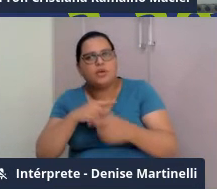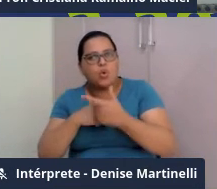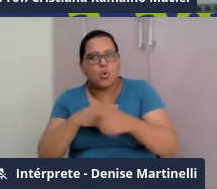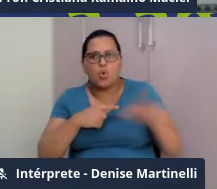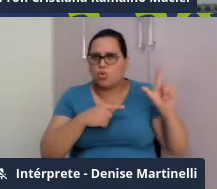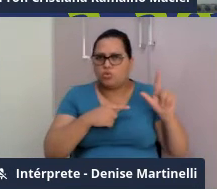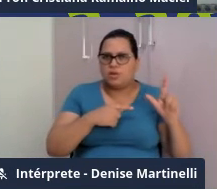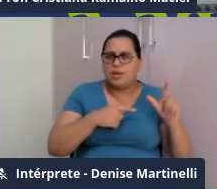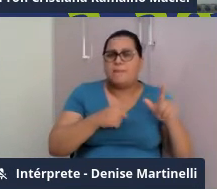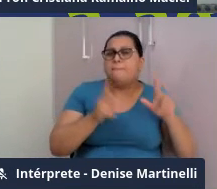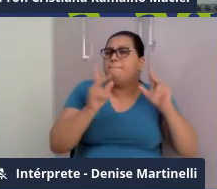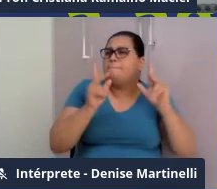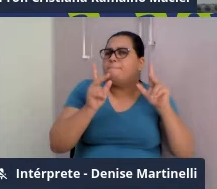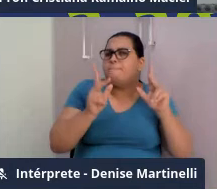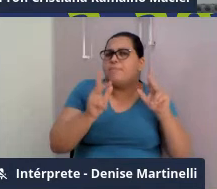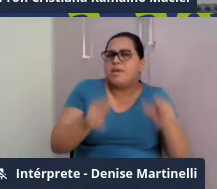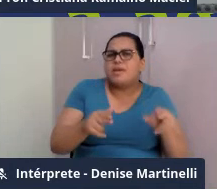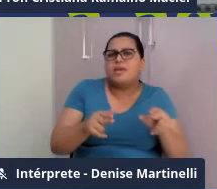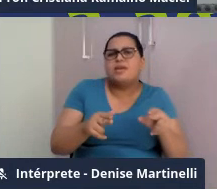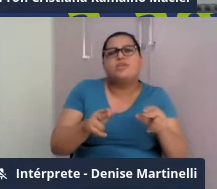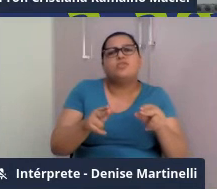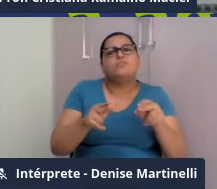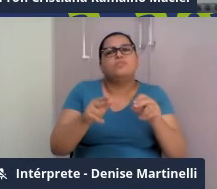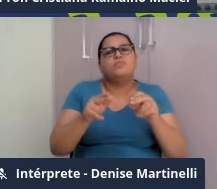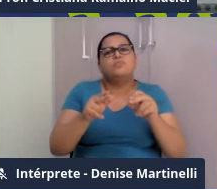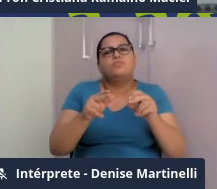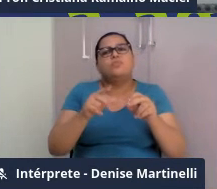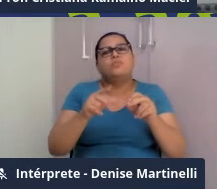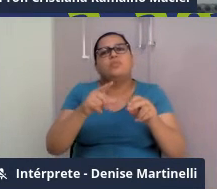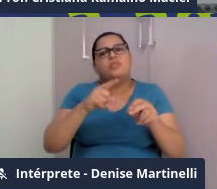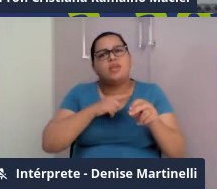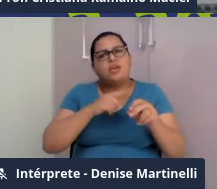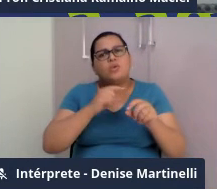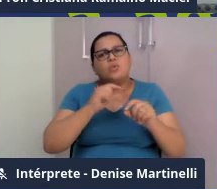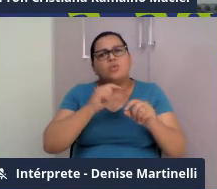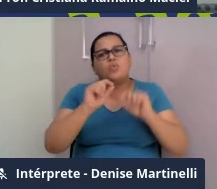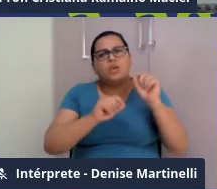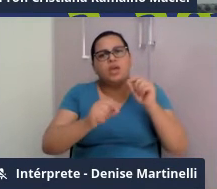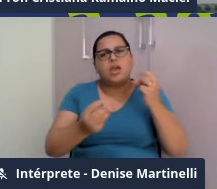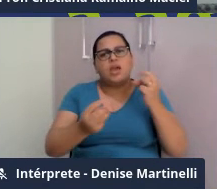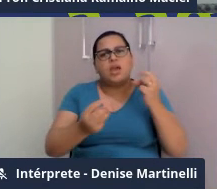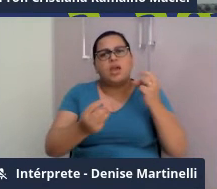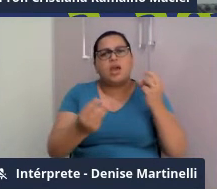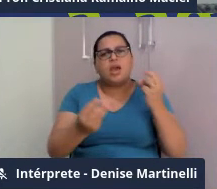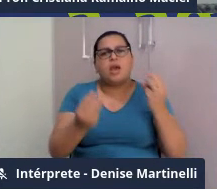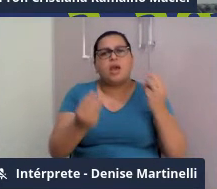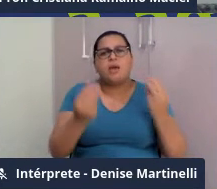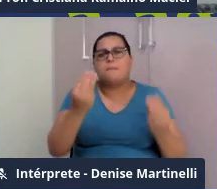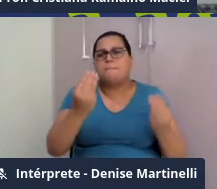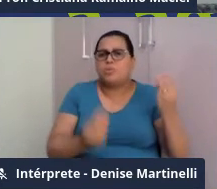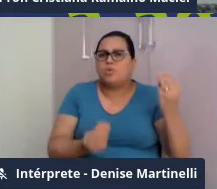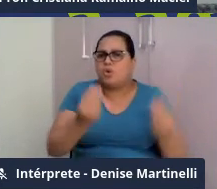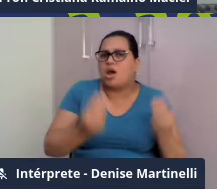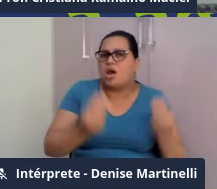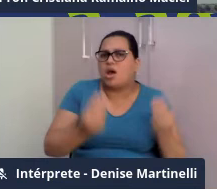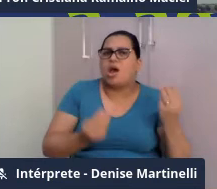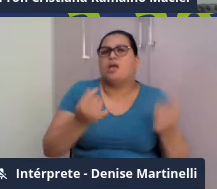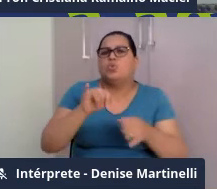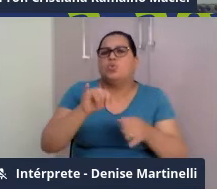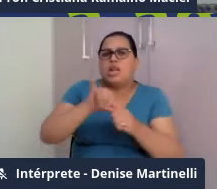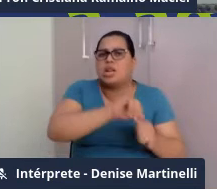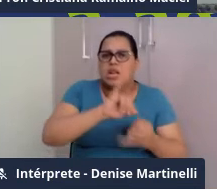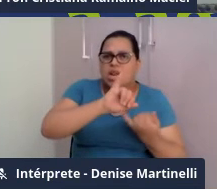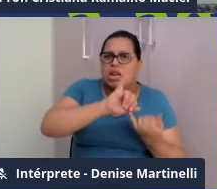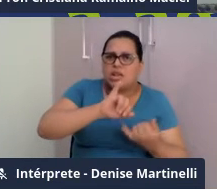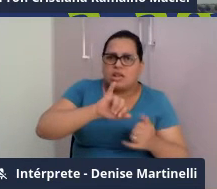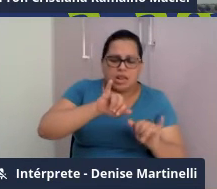a constituição de uma artêmia, oferto para minha larva. Minha larva responde: nossa, que comida gostosa, vou comer,